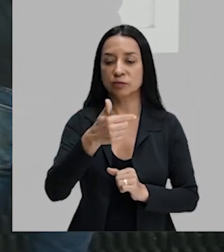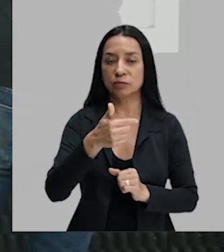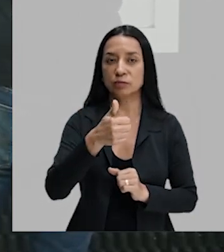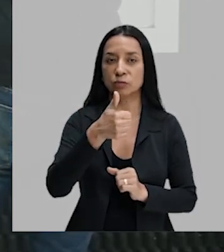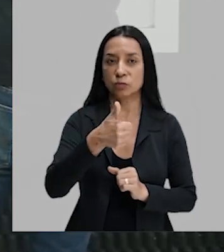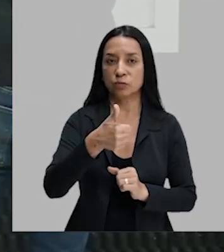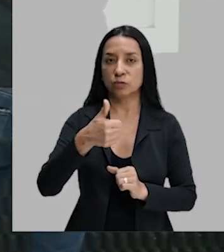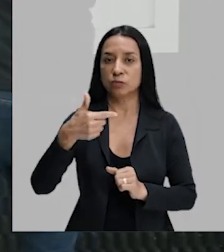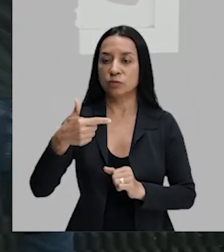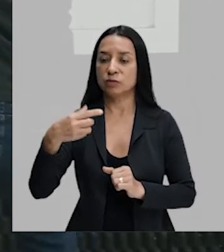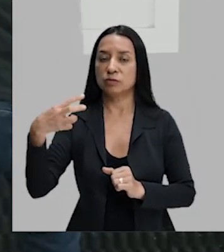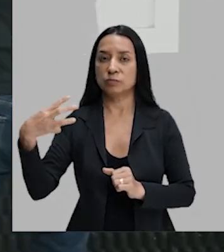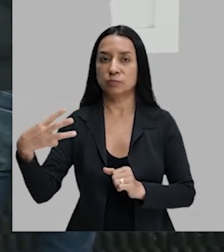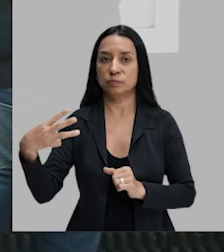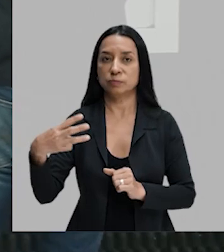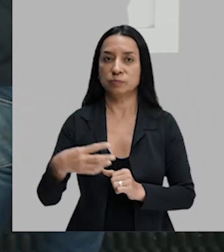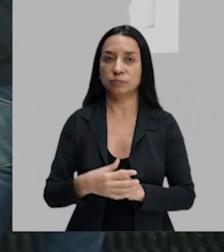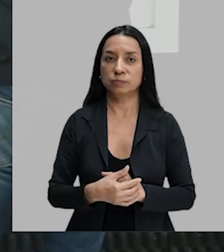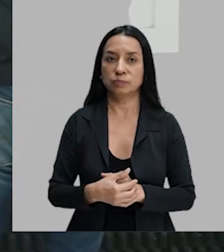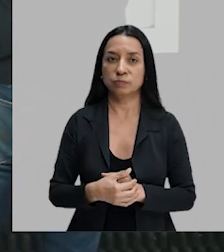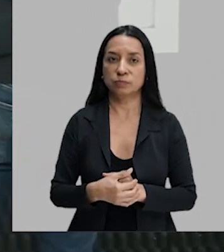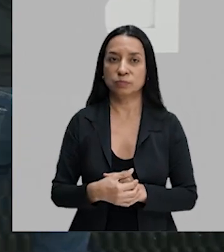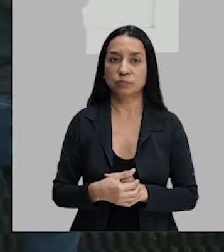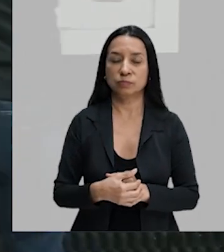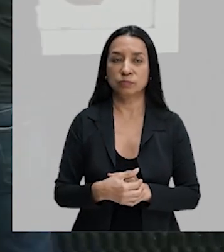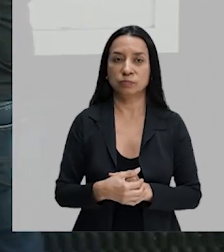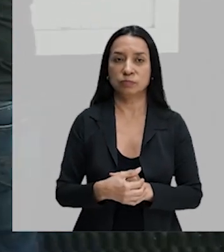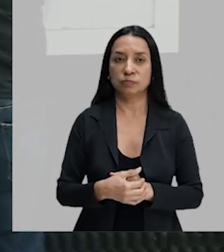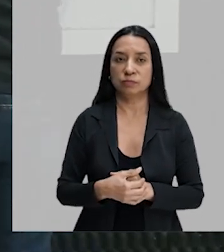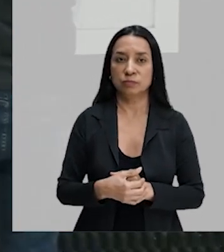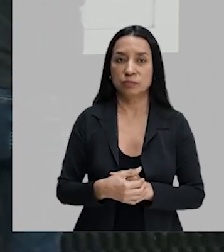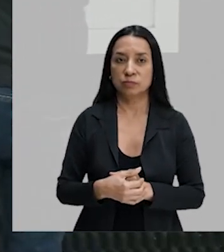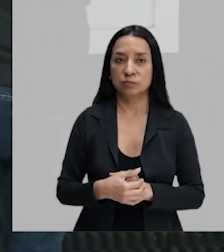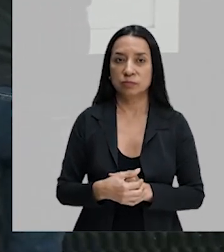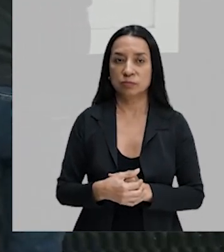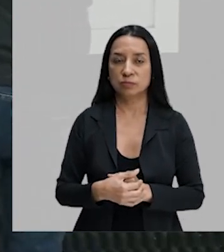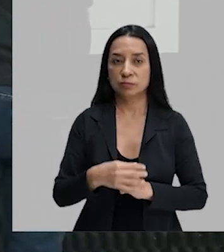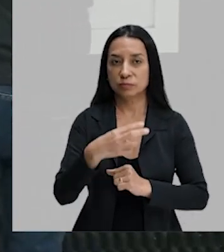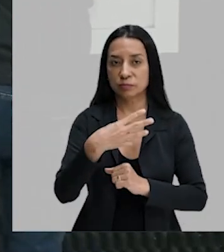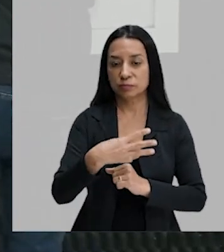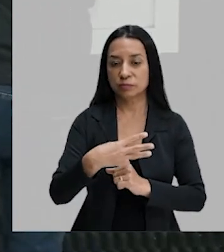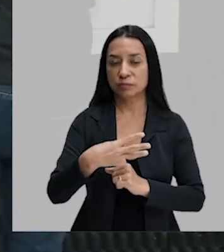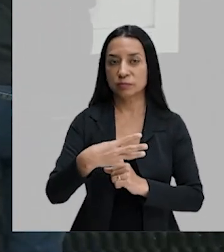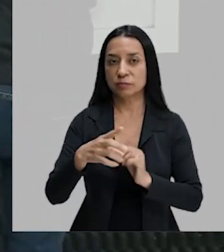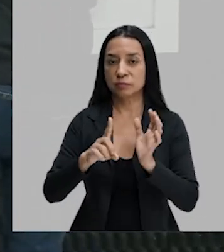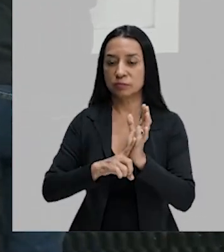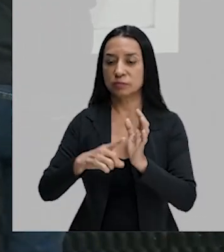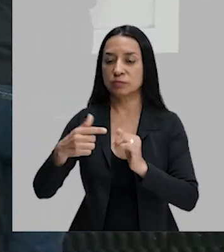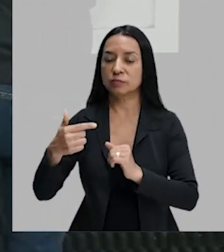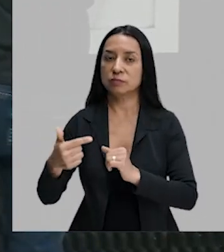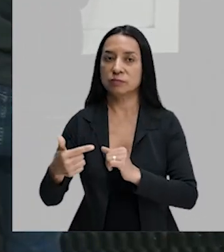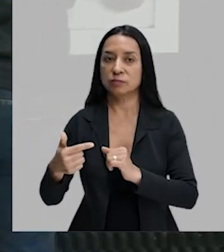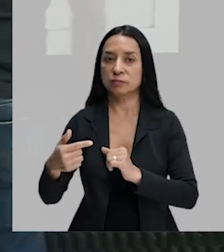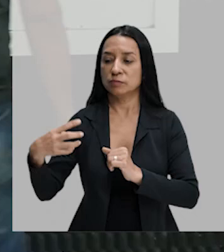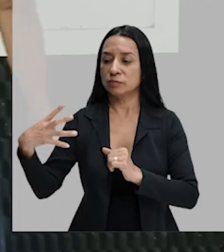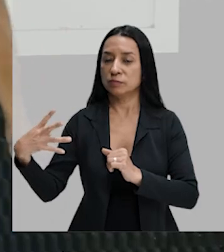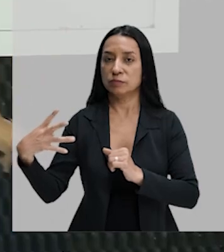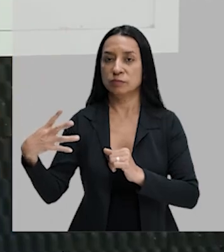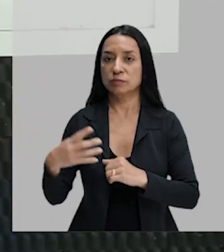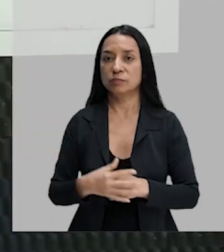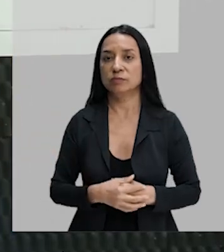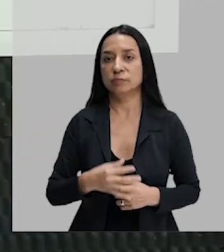e três e três menos dois e quatro